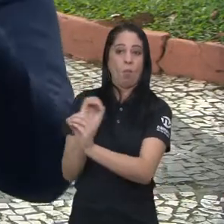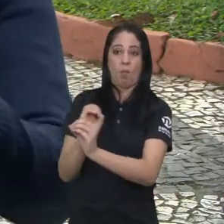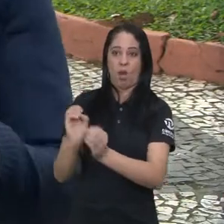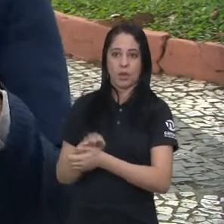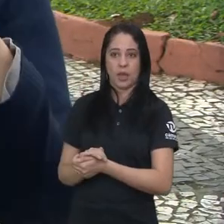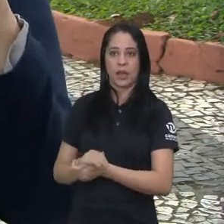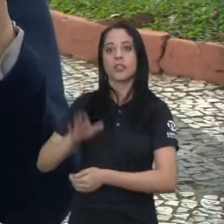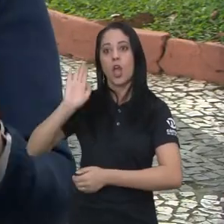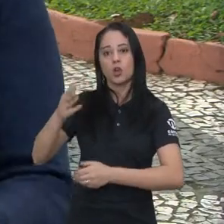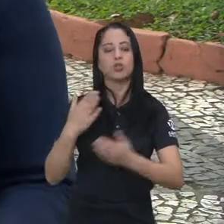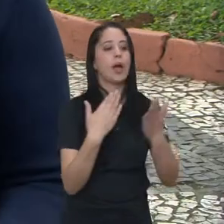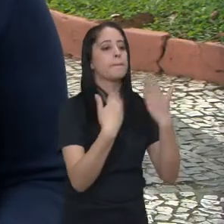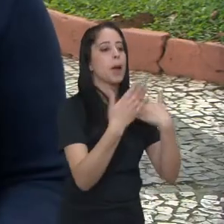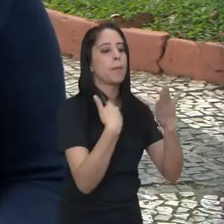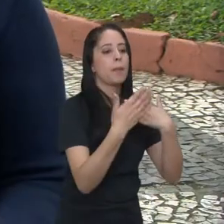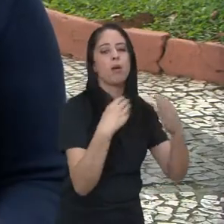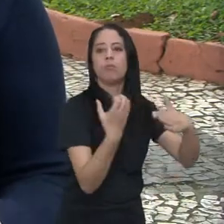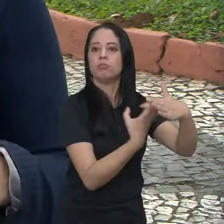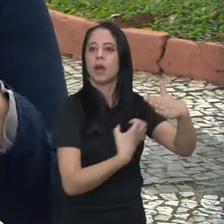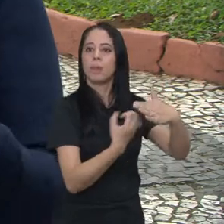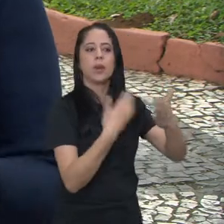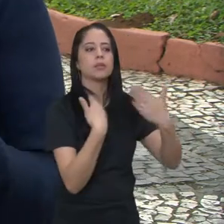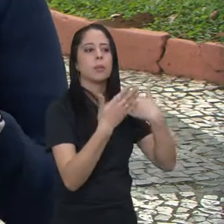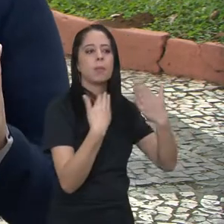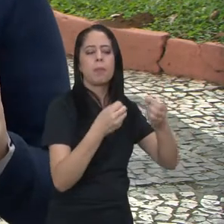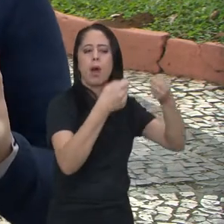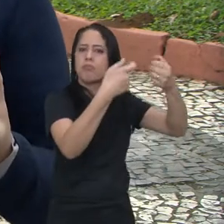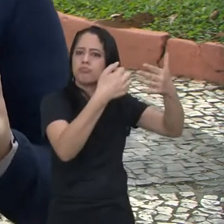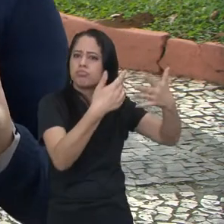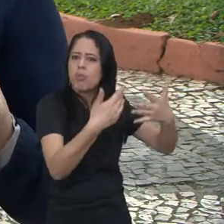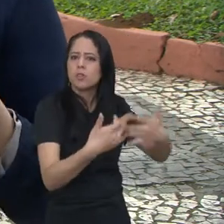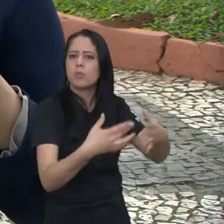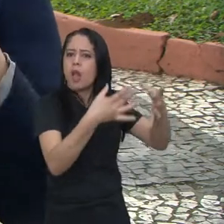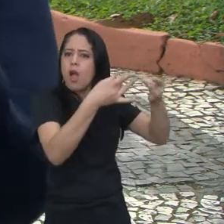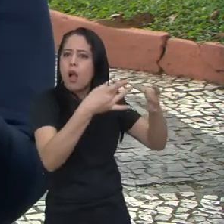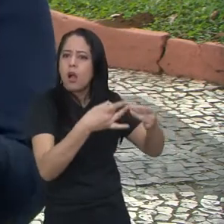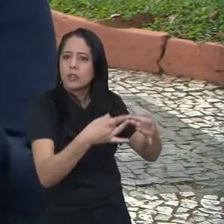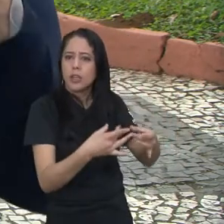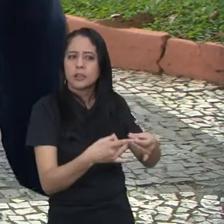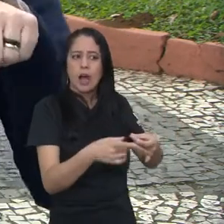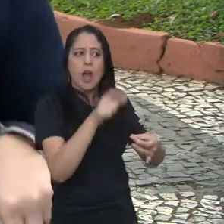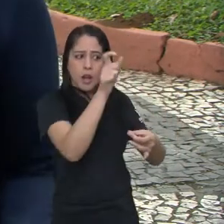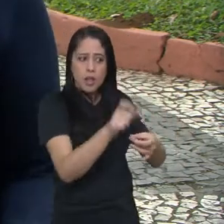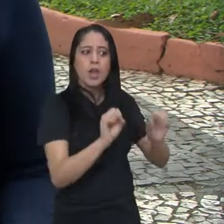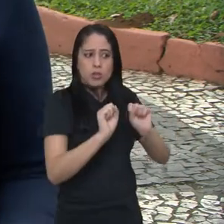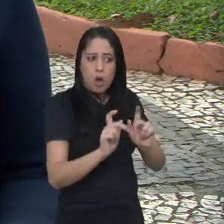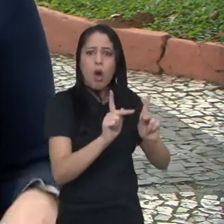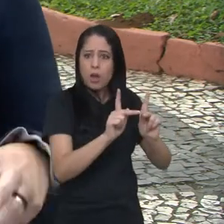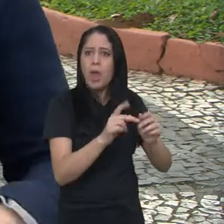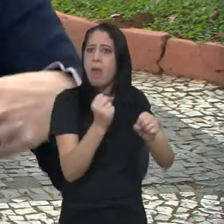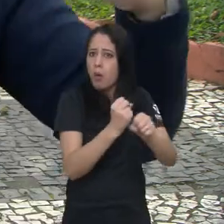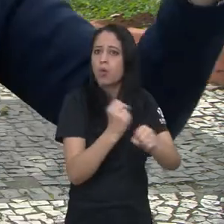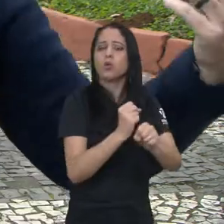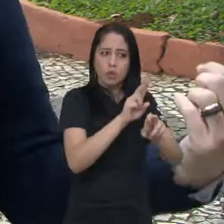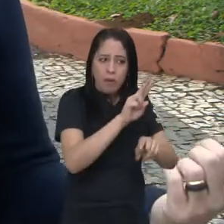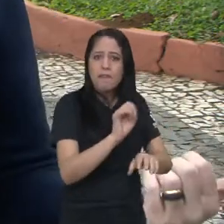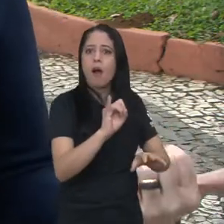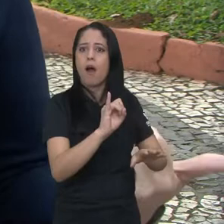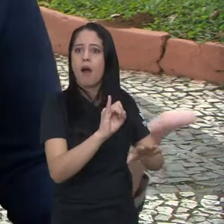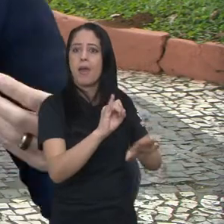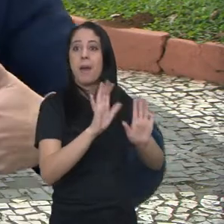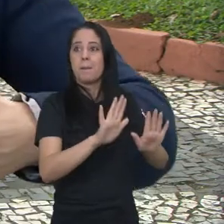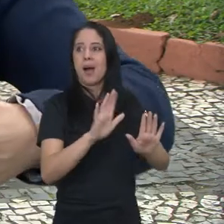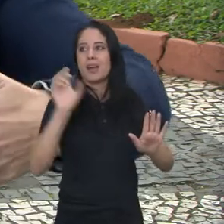nós chegamos a conversar com a empresa de ônibus eles até disponibilizar em construir um banheiro desde a